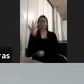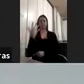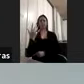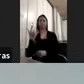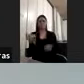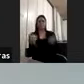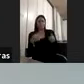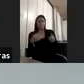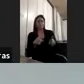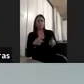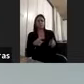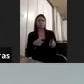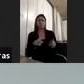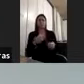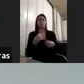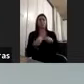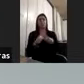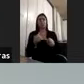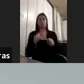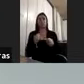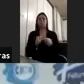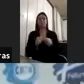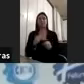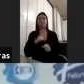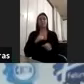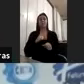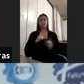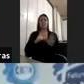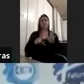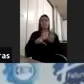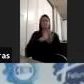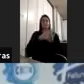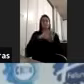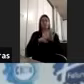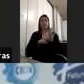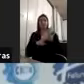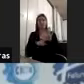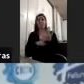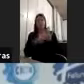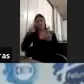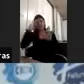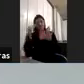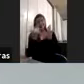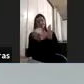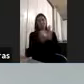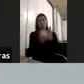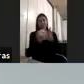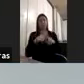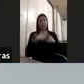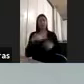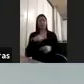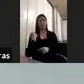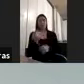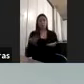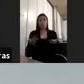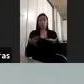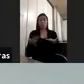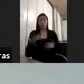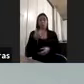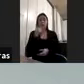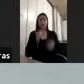do funcionamento do negócio. Não é disso que nós estamos tratando. O que nós estamos tratando? A indústria Renault é uma empresa que